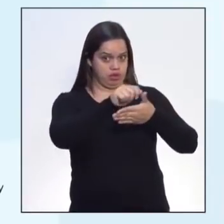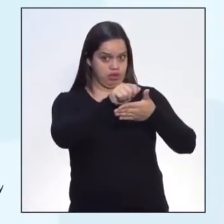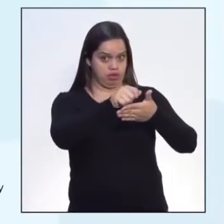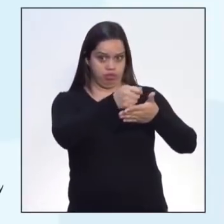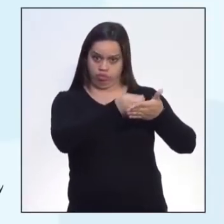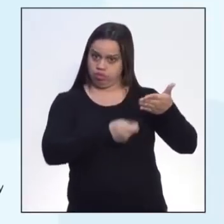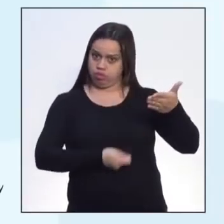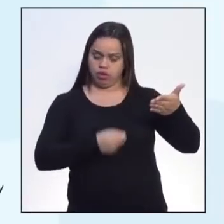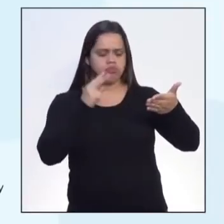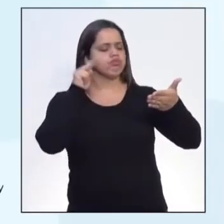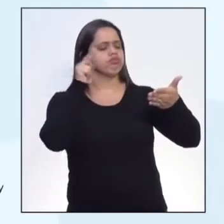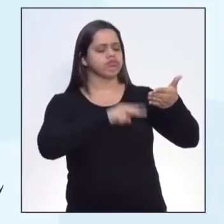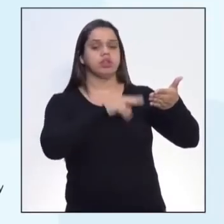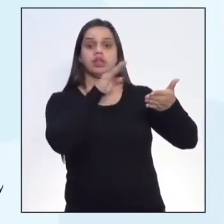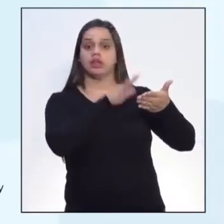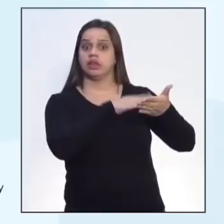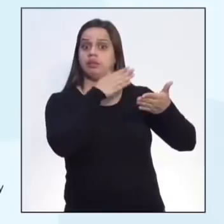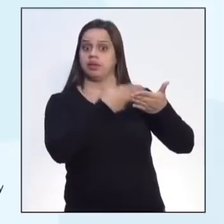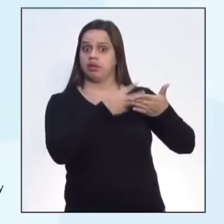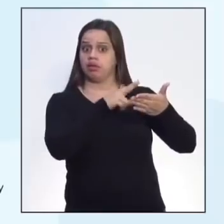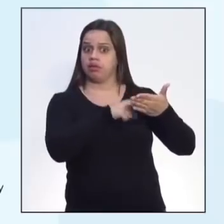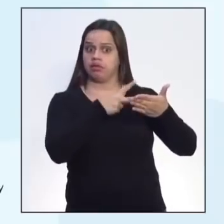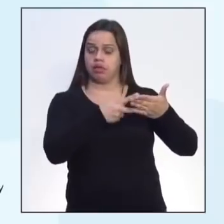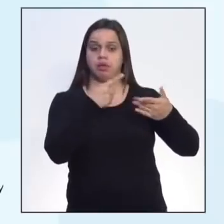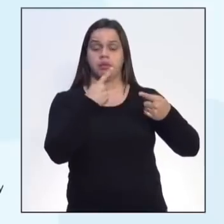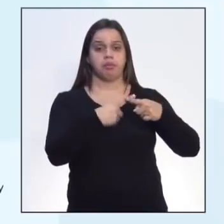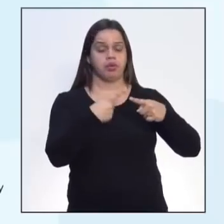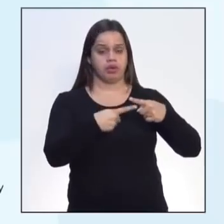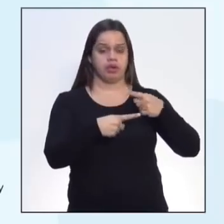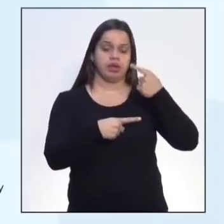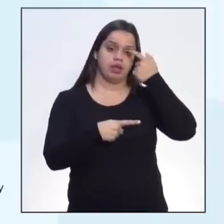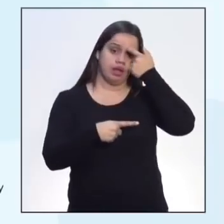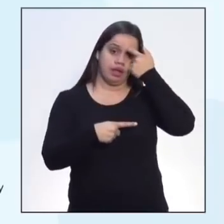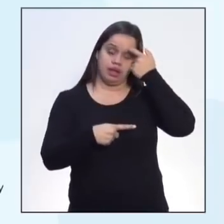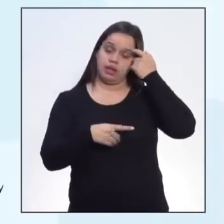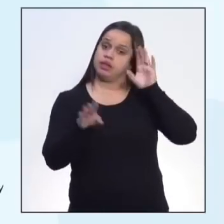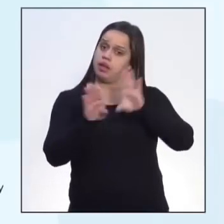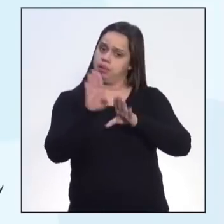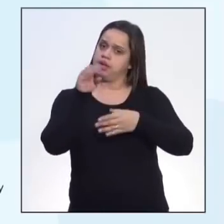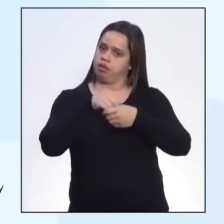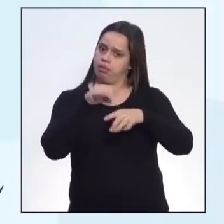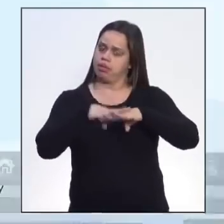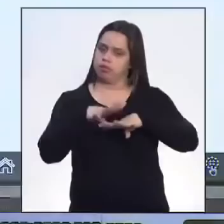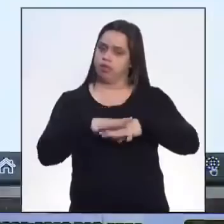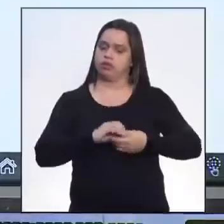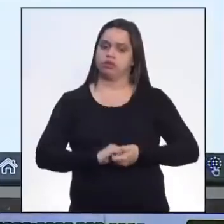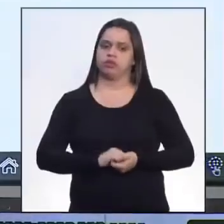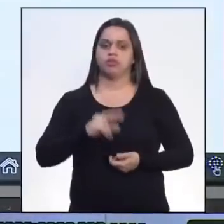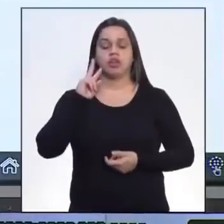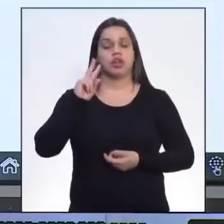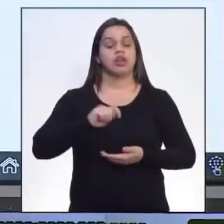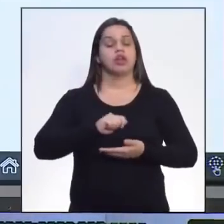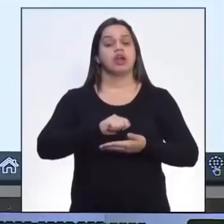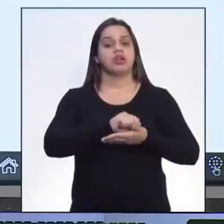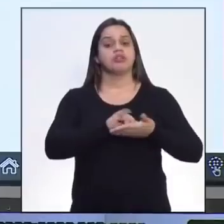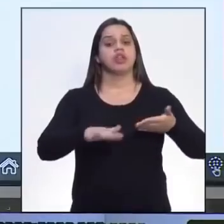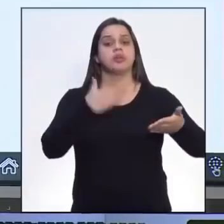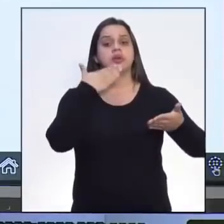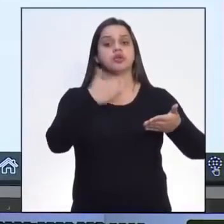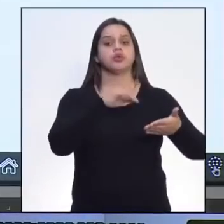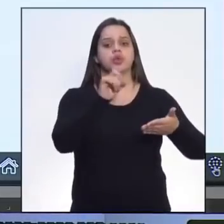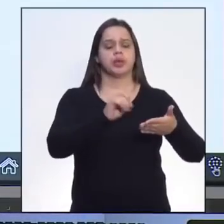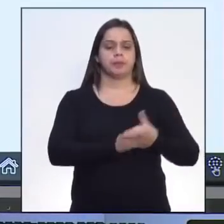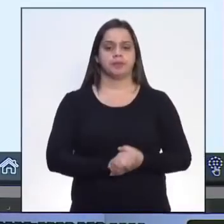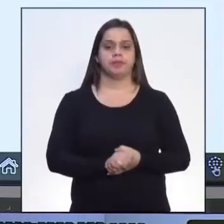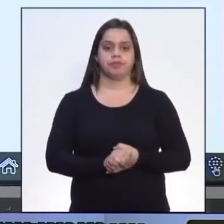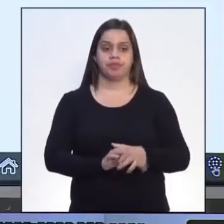exercício, correto? A importância da leitura e interpretação, inclusive na matemática. O que o exercício traz para a gente? Que